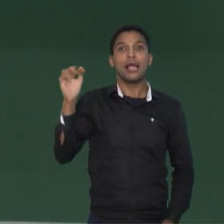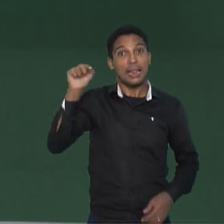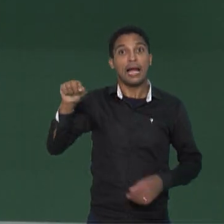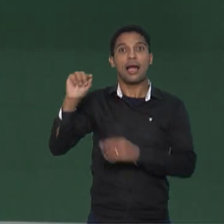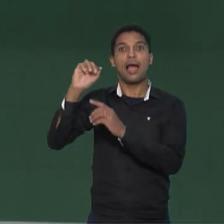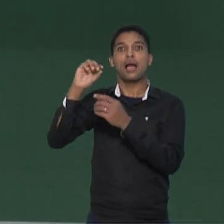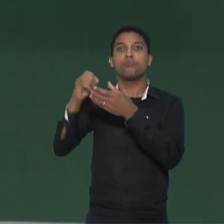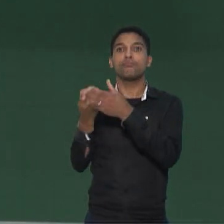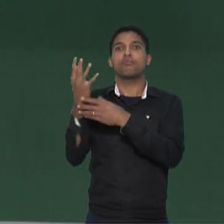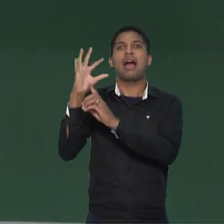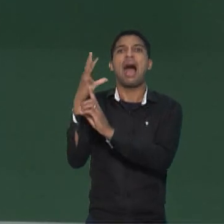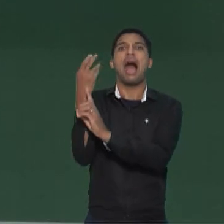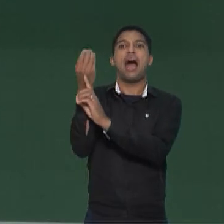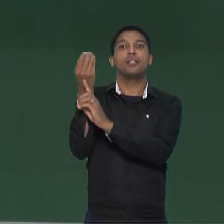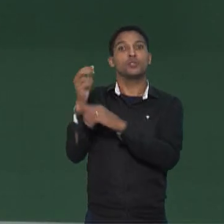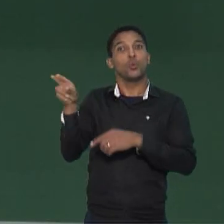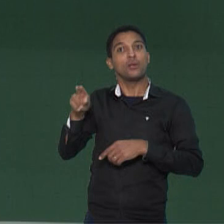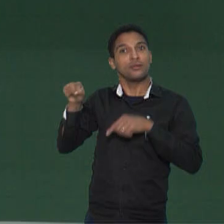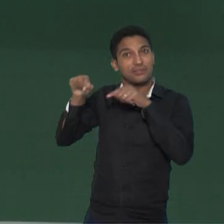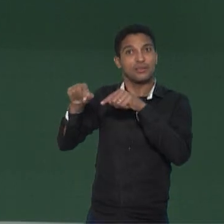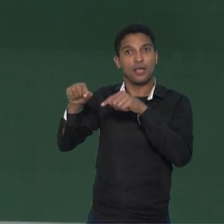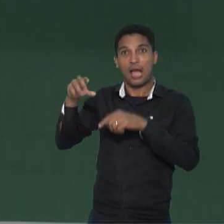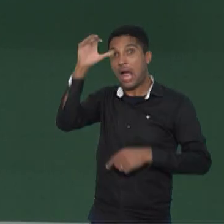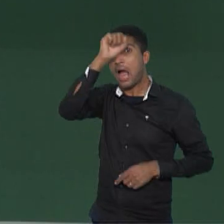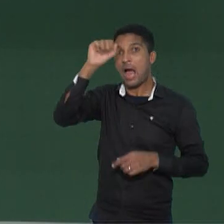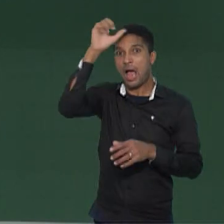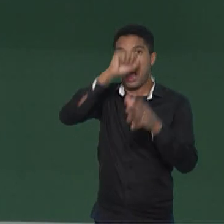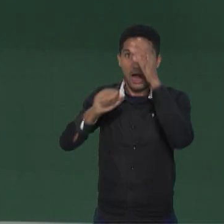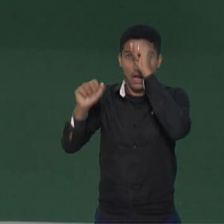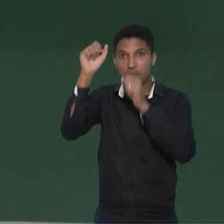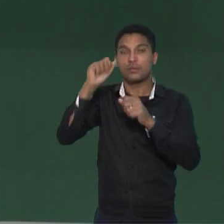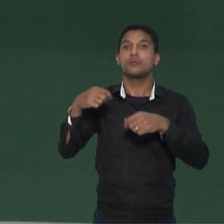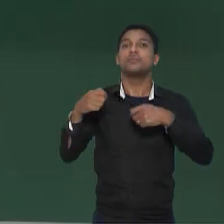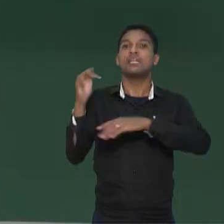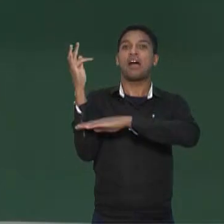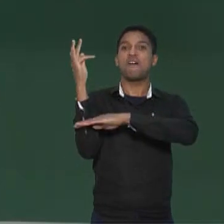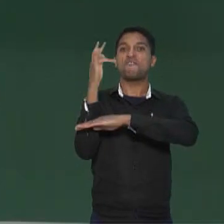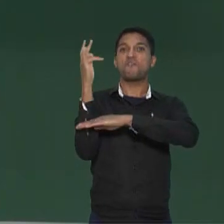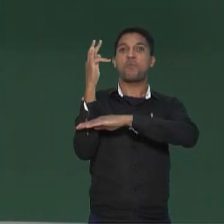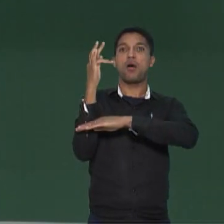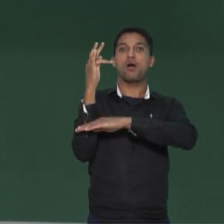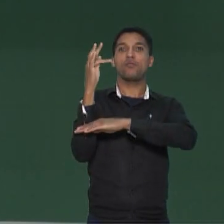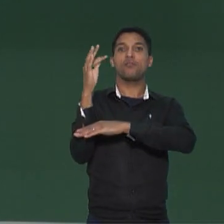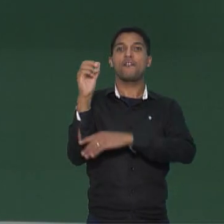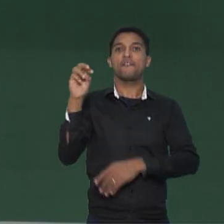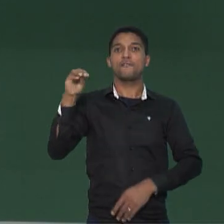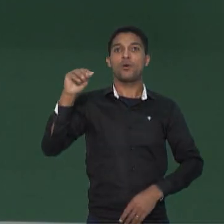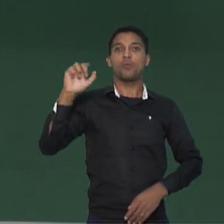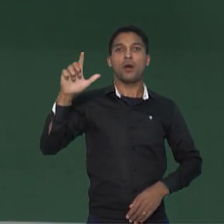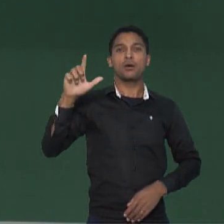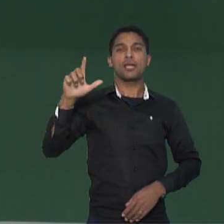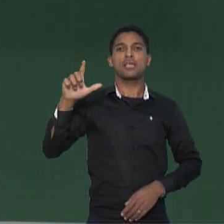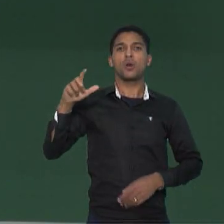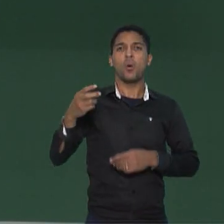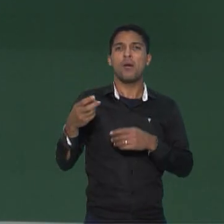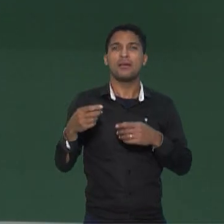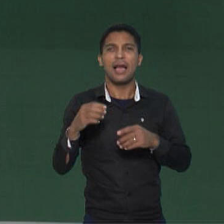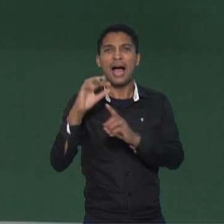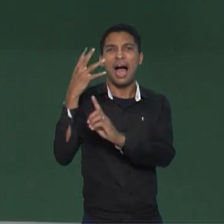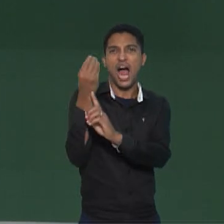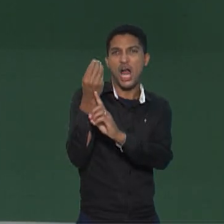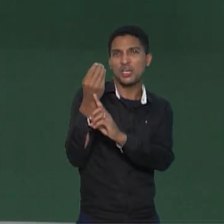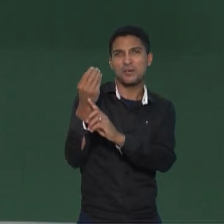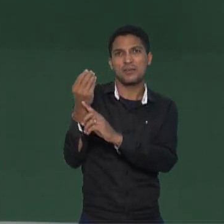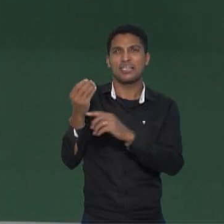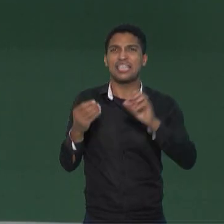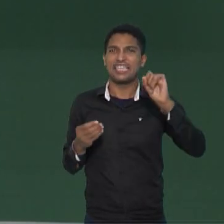formalidade. Cada um tinha suas particularidades depois, mas aquela formalidade e aquela busca pelo ideal, lembra lá do Renascimento?